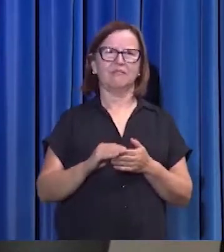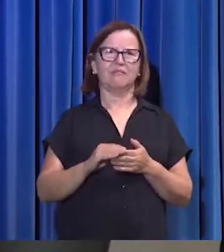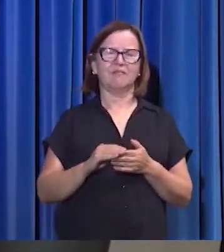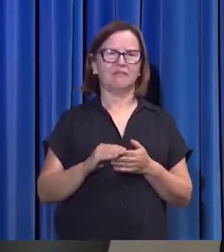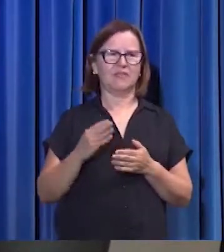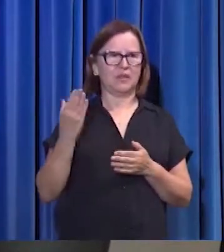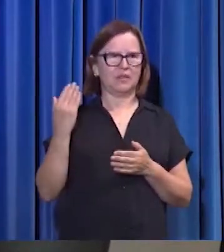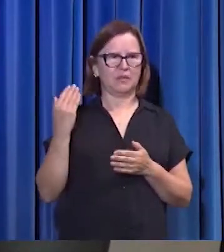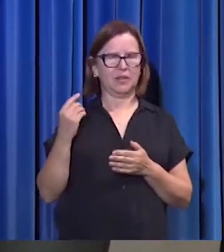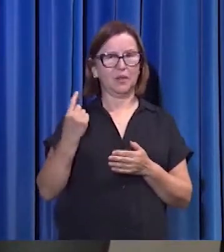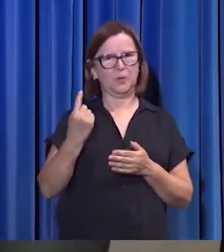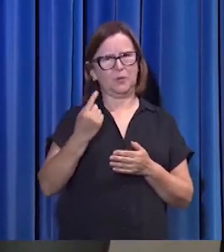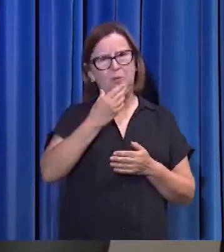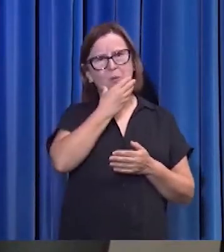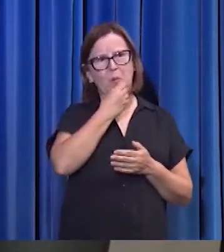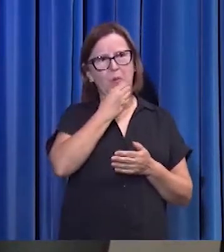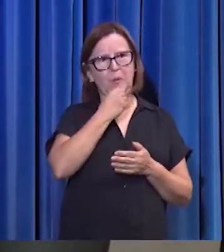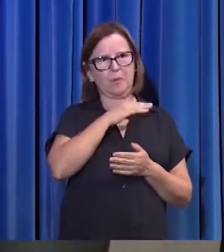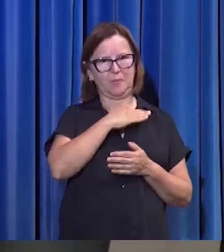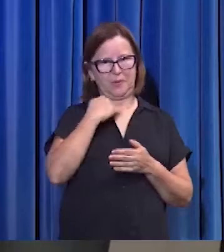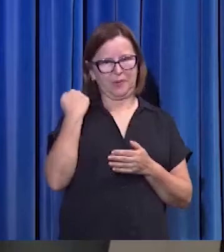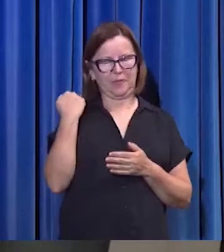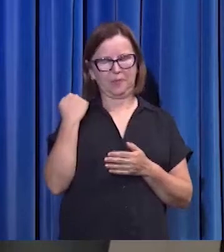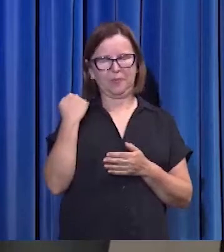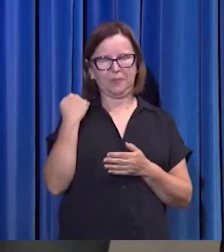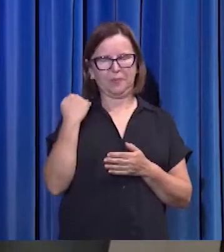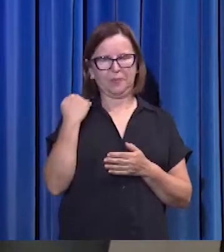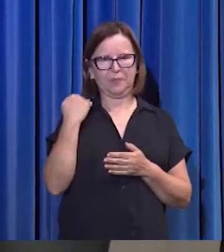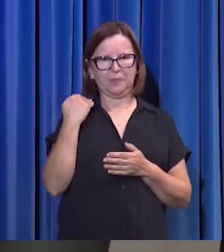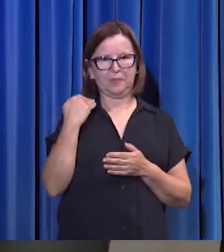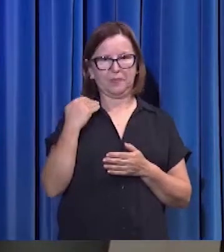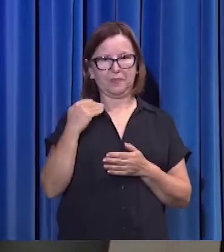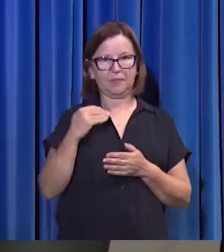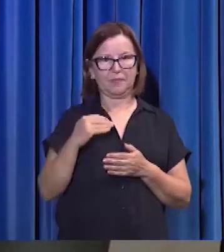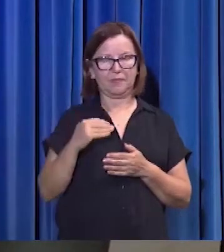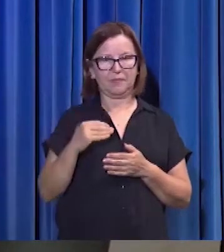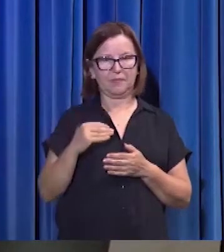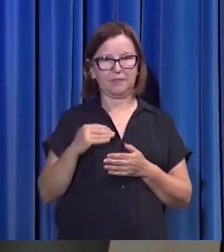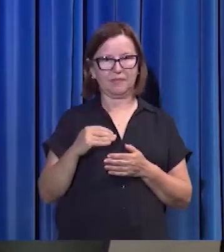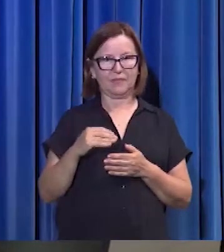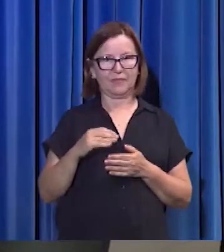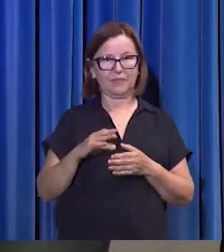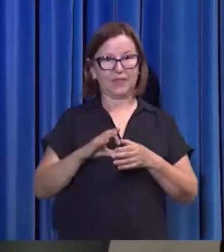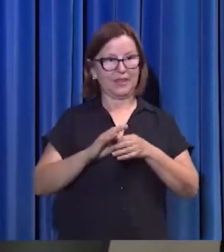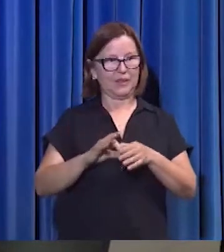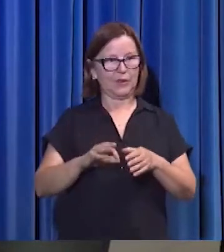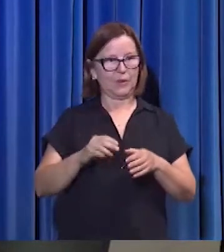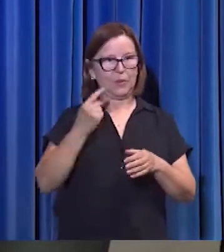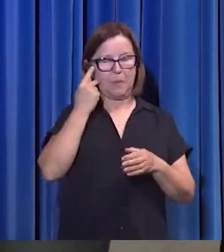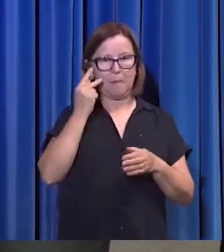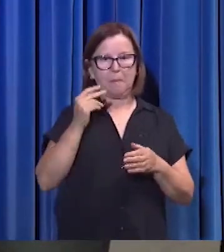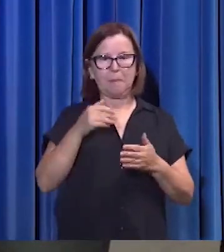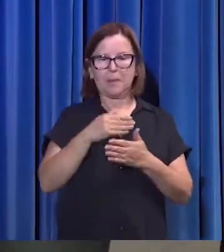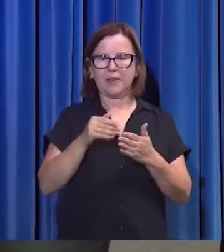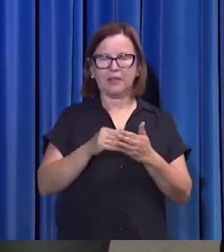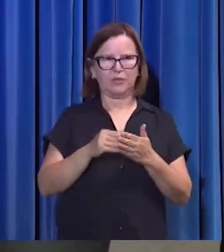um homem morreu. E ele deixou para cada filho uma coisa.